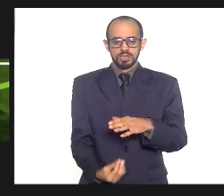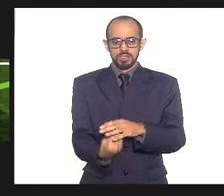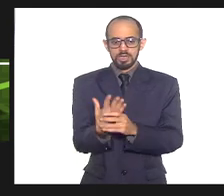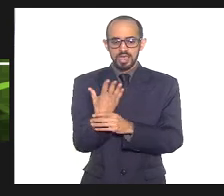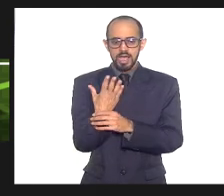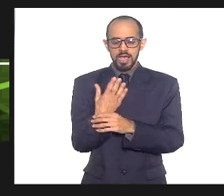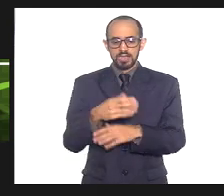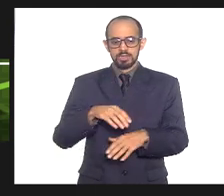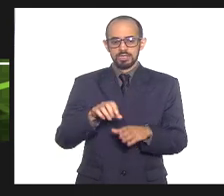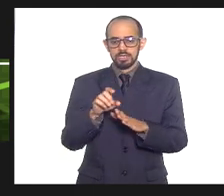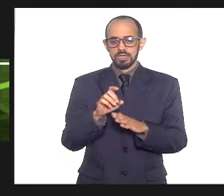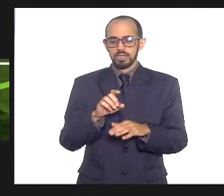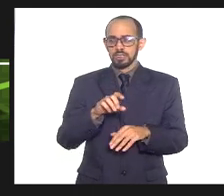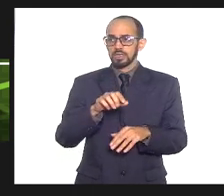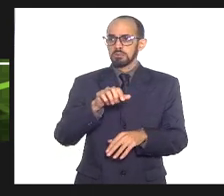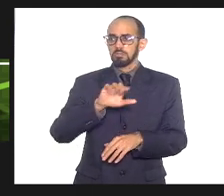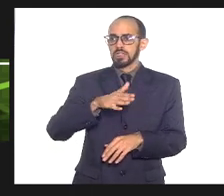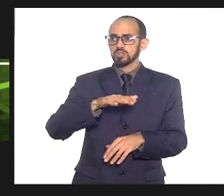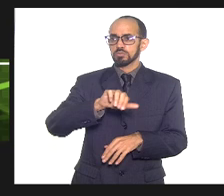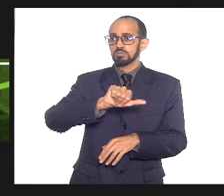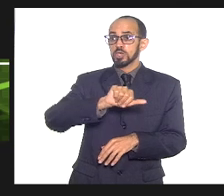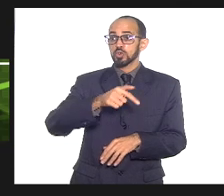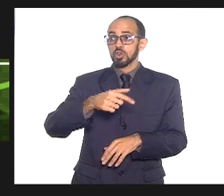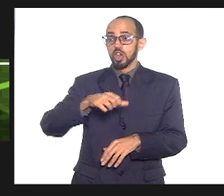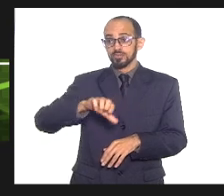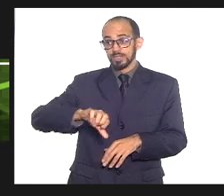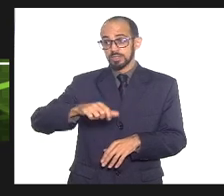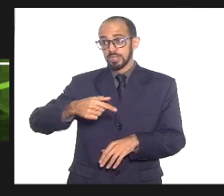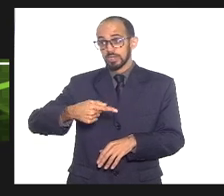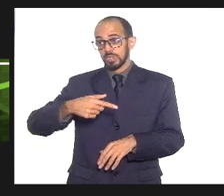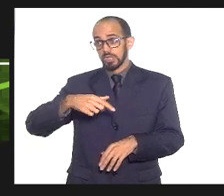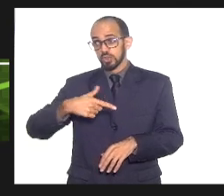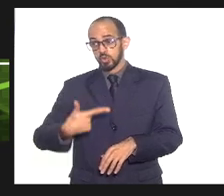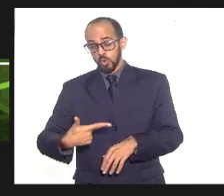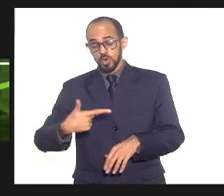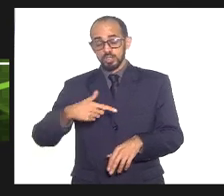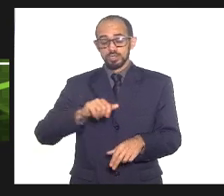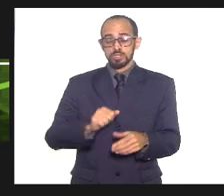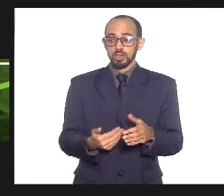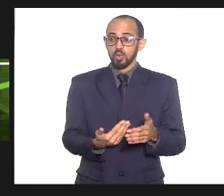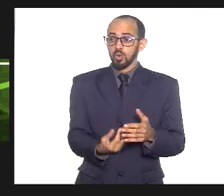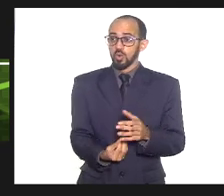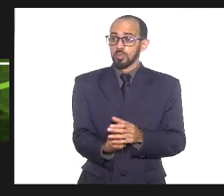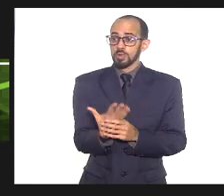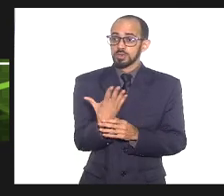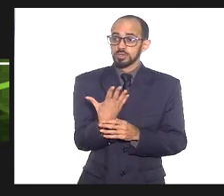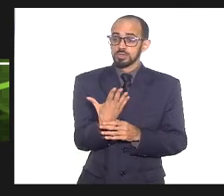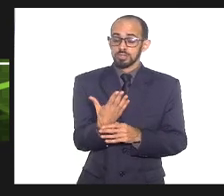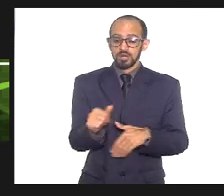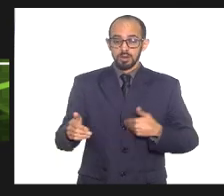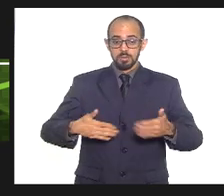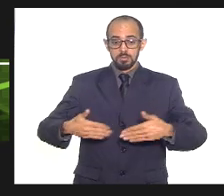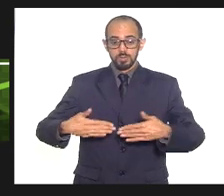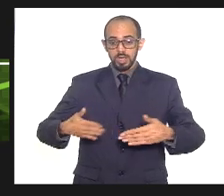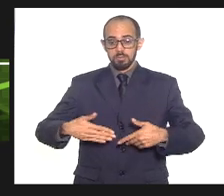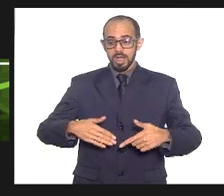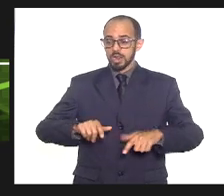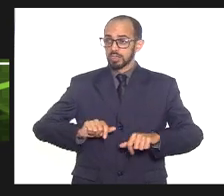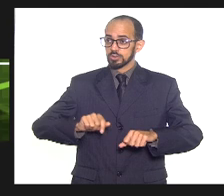criada na década de 70, em 1972, e iniciando produção de petróleo e gás no ano de 1981.